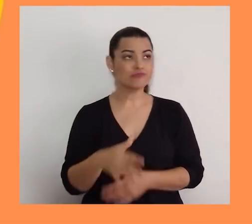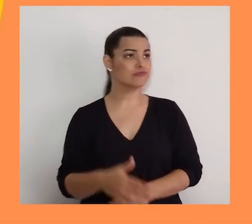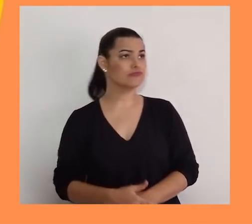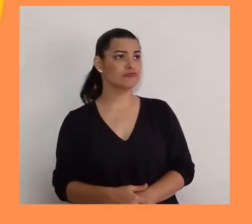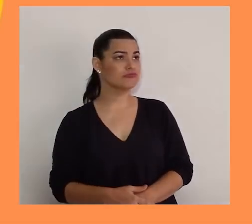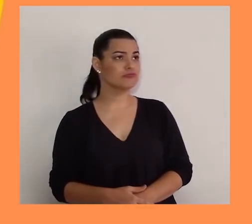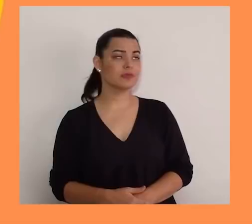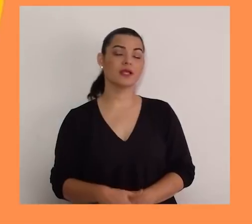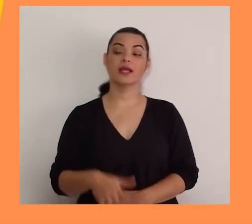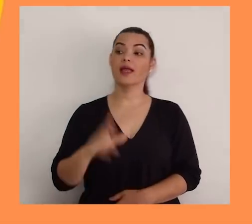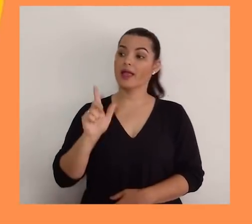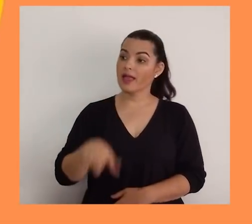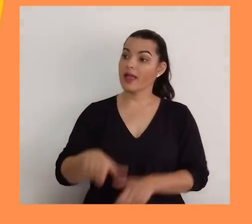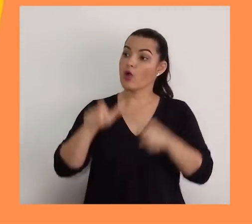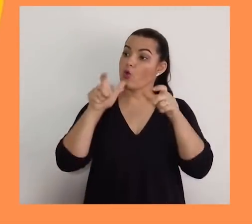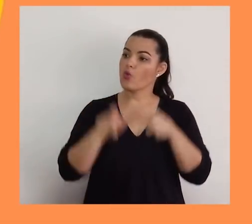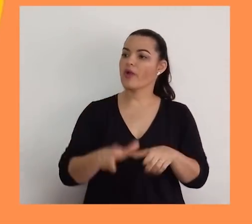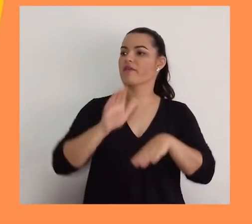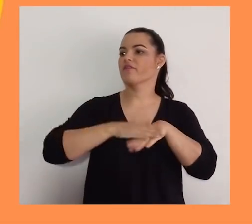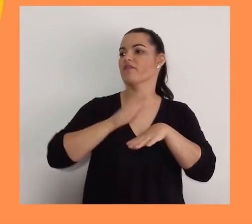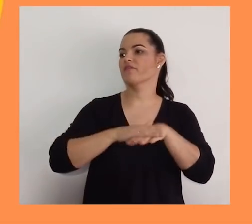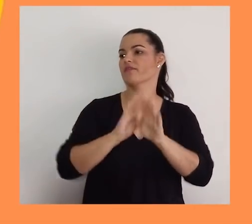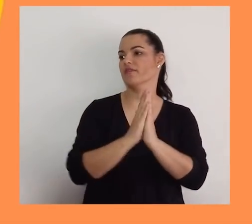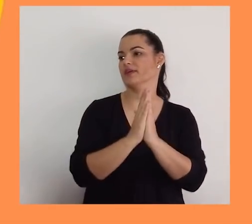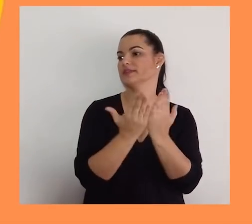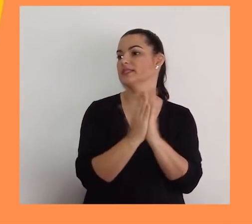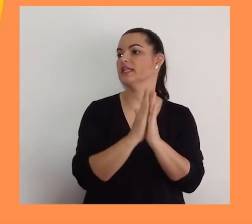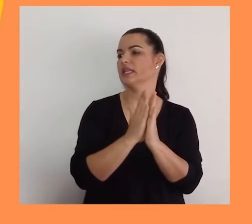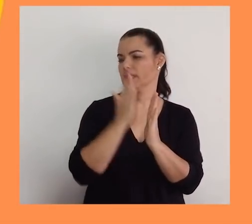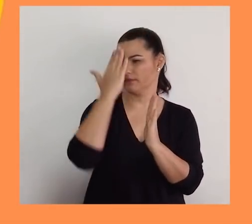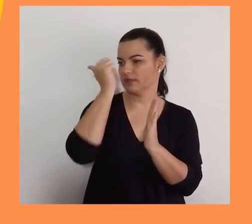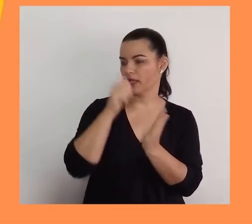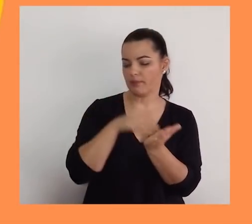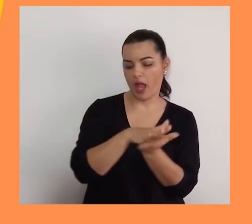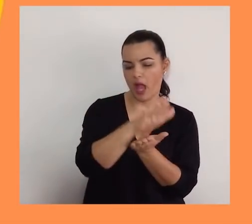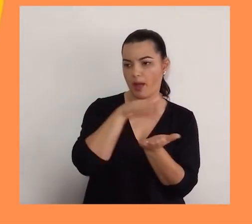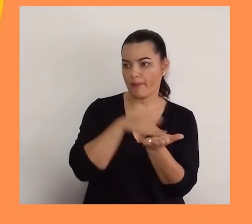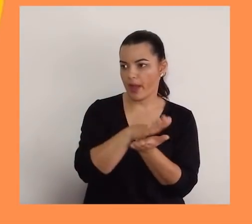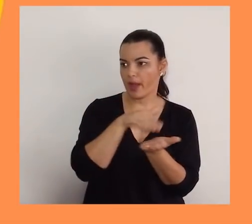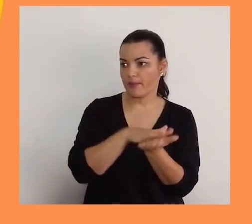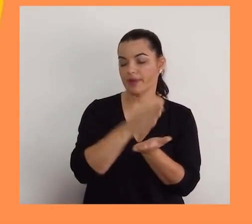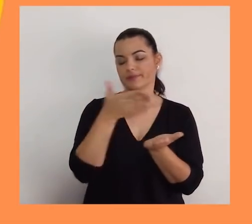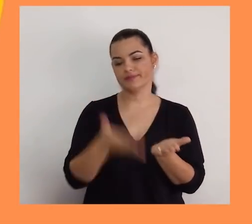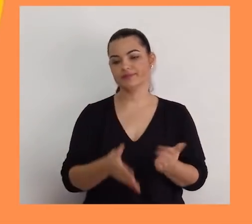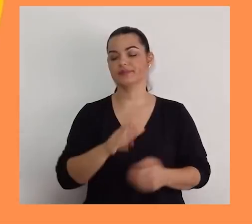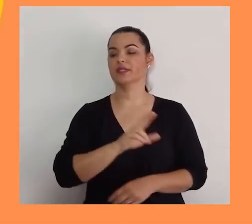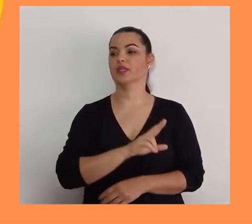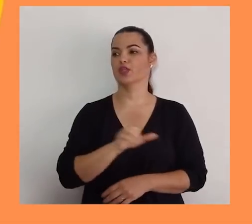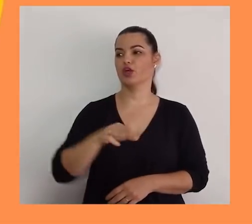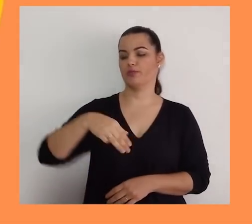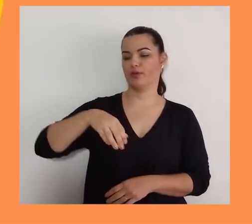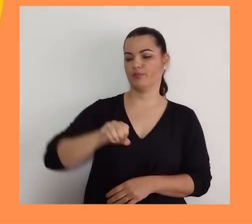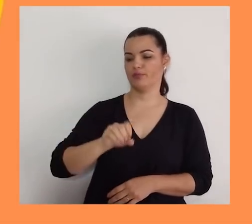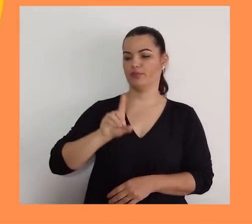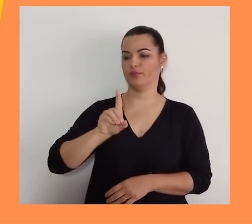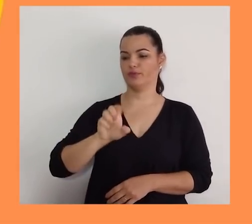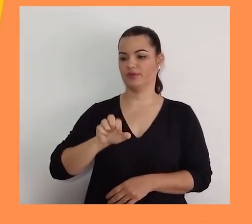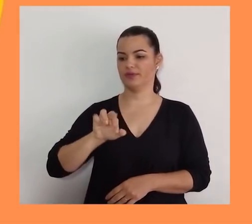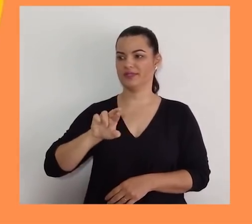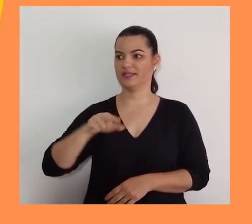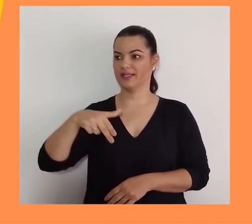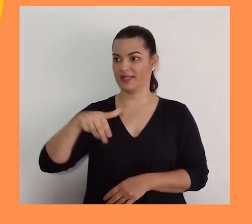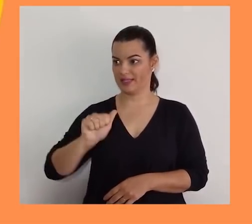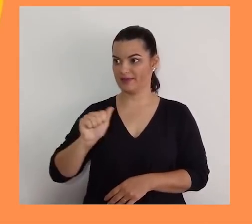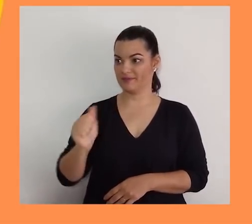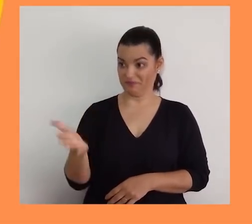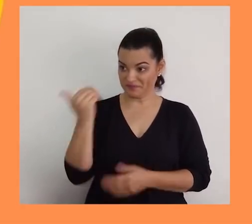é? Não. É o Gildo. Lembra o elefantinho Gildo? Não. Nós já lemos outras histórias do Gildo.